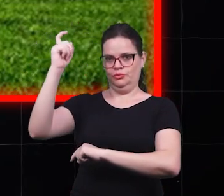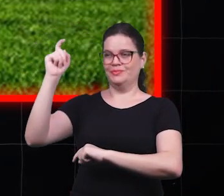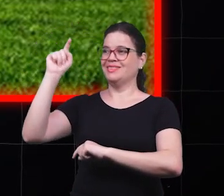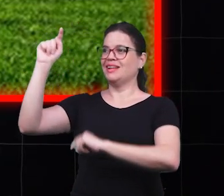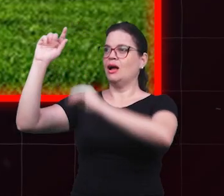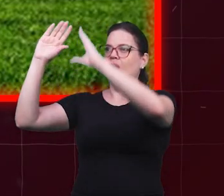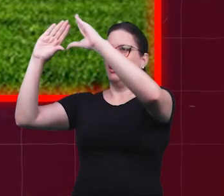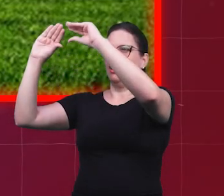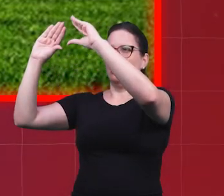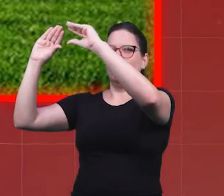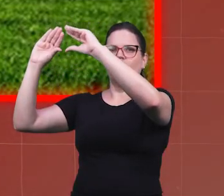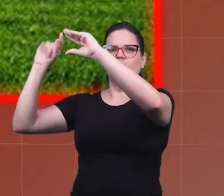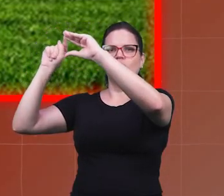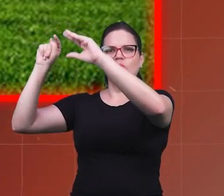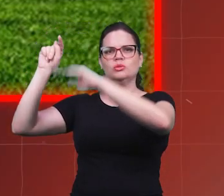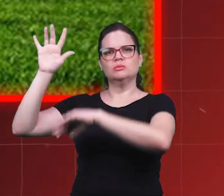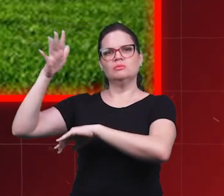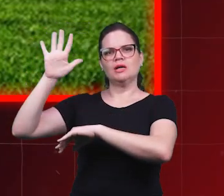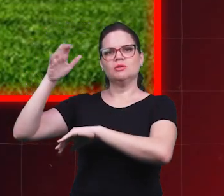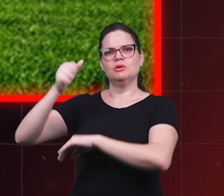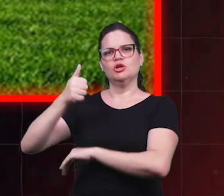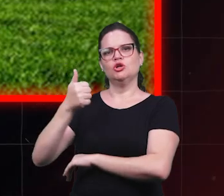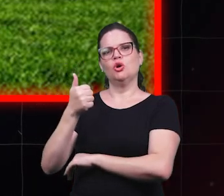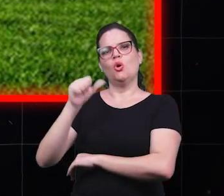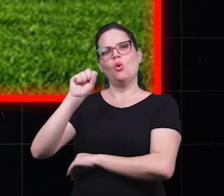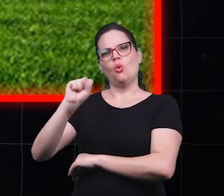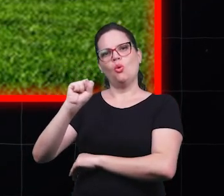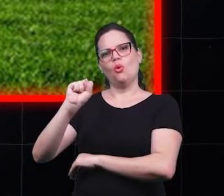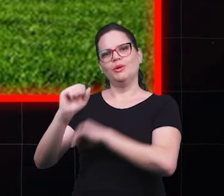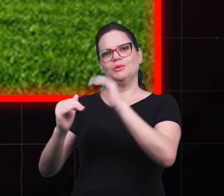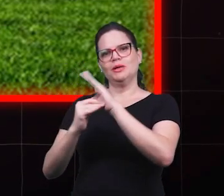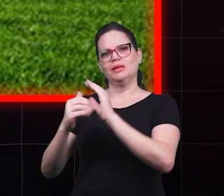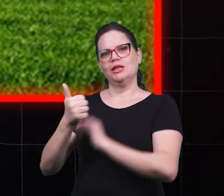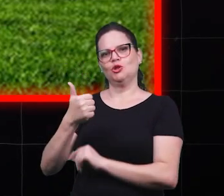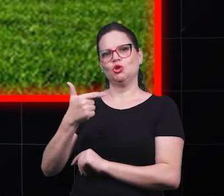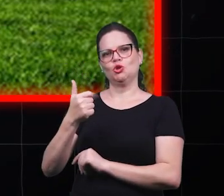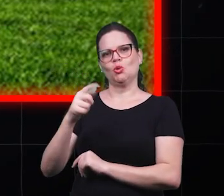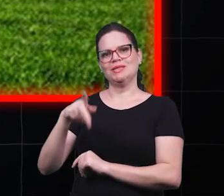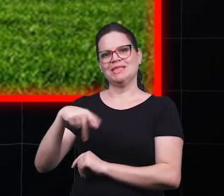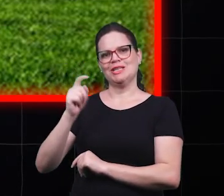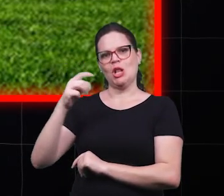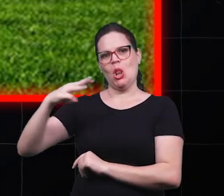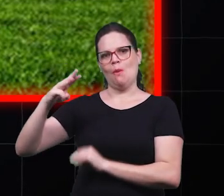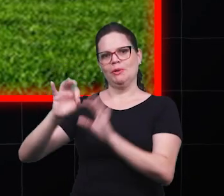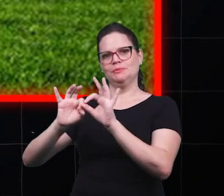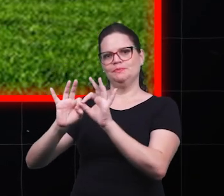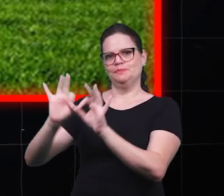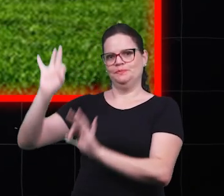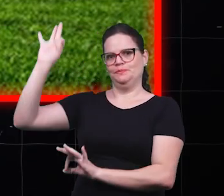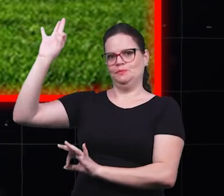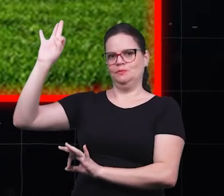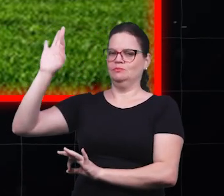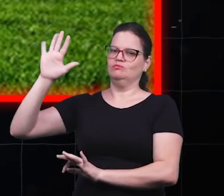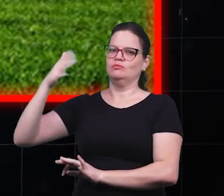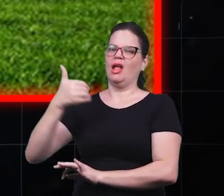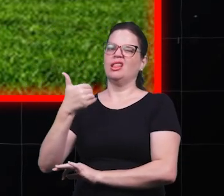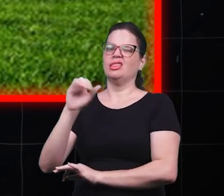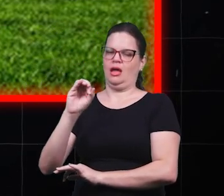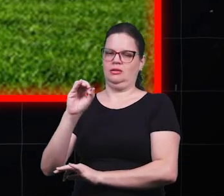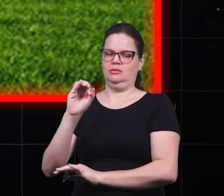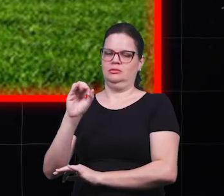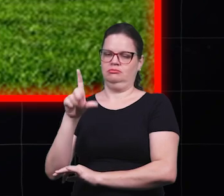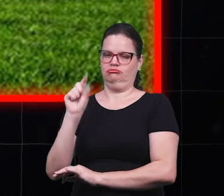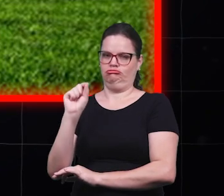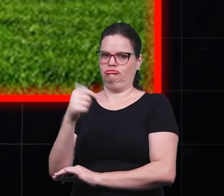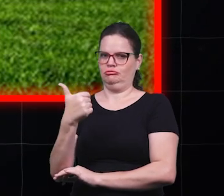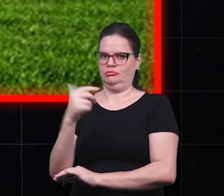ali em torno de 8 a 12 quilômetros de altitude. Vamos considerar 10 quilômetros. Se